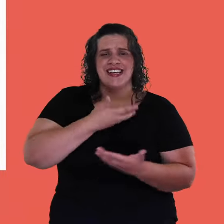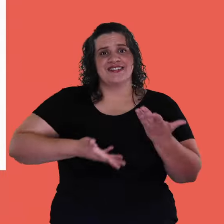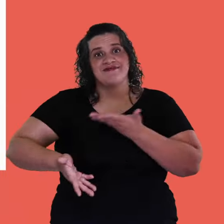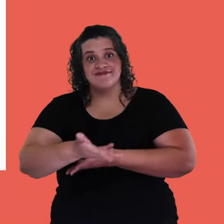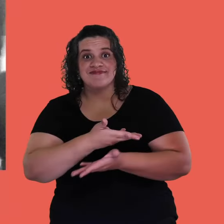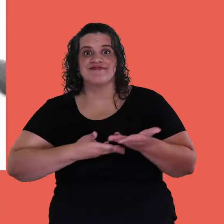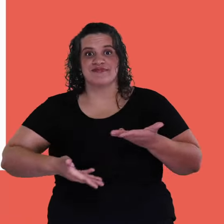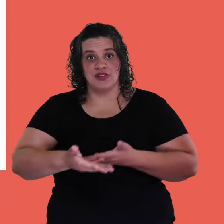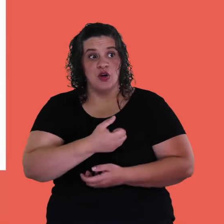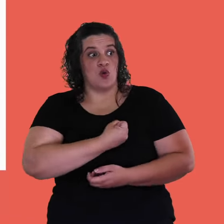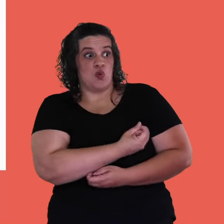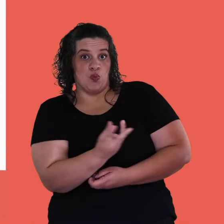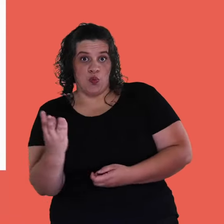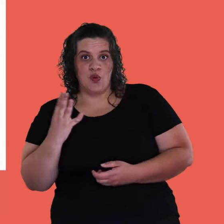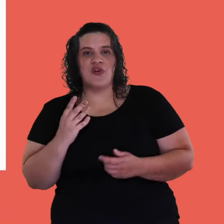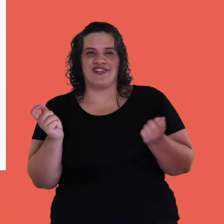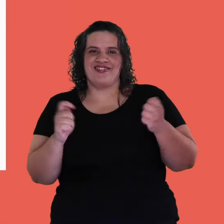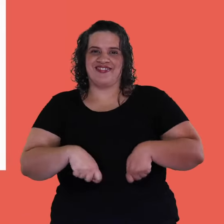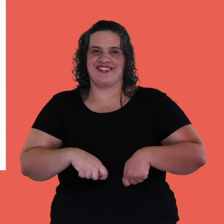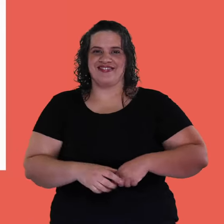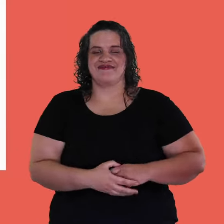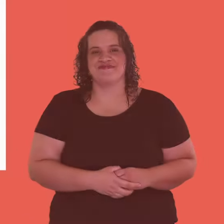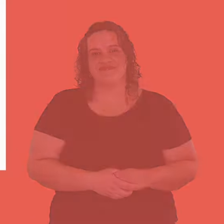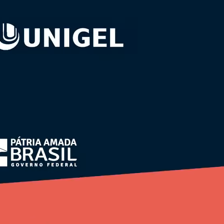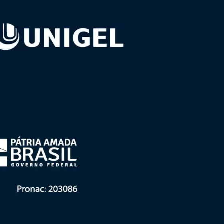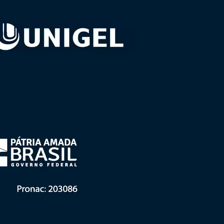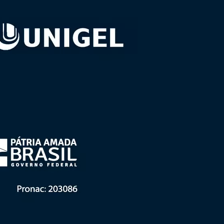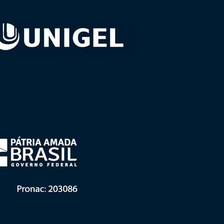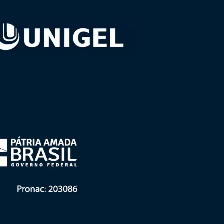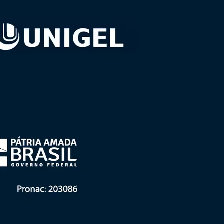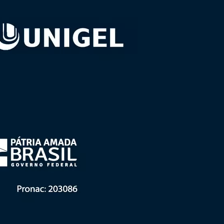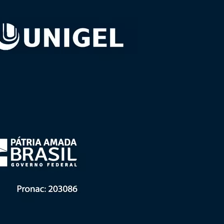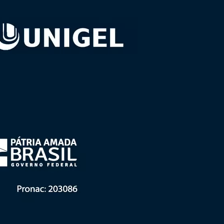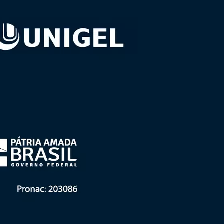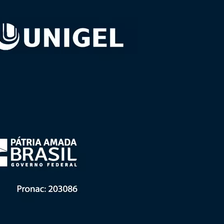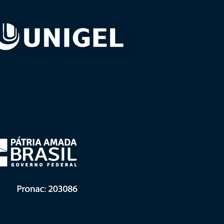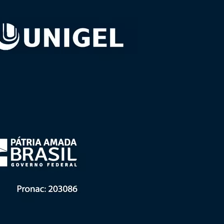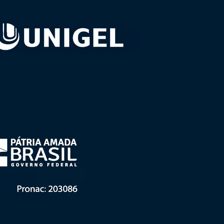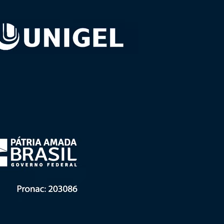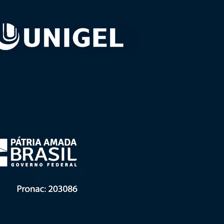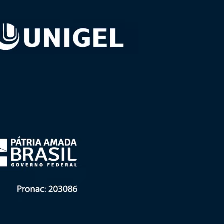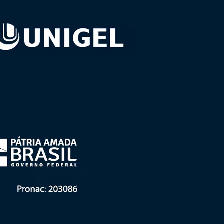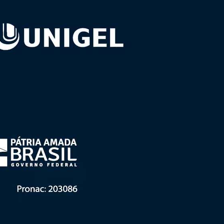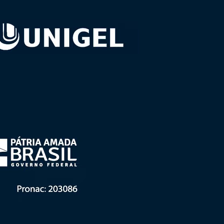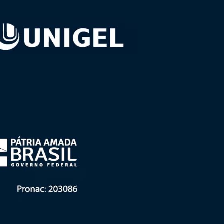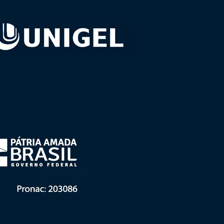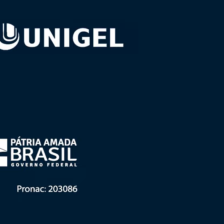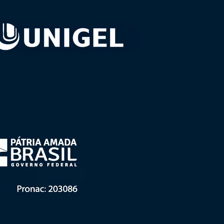tristezas. E só sendo muitas que a gente pode fazer isso. Hey!